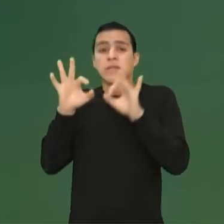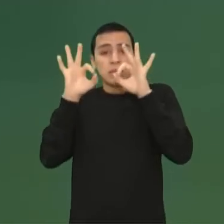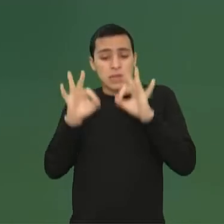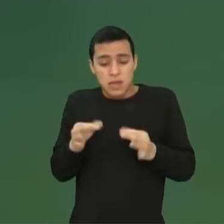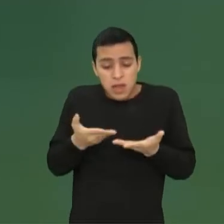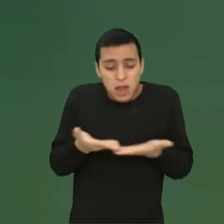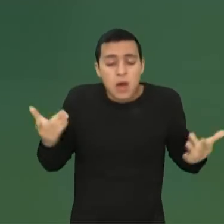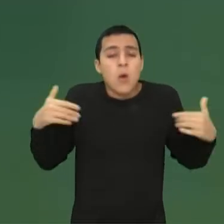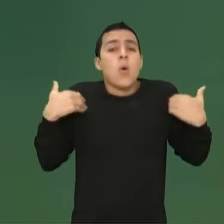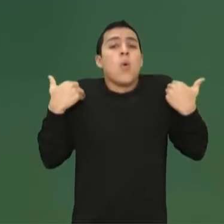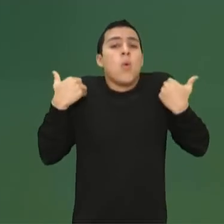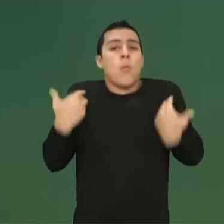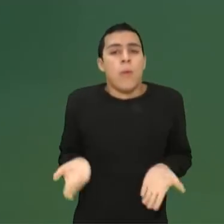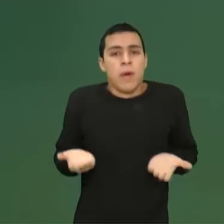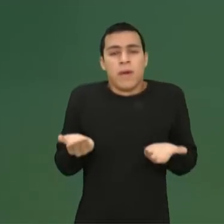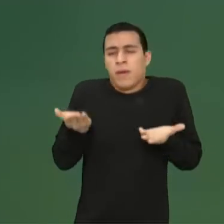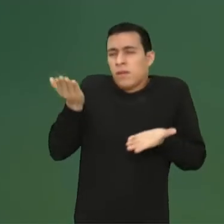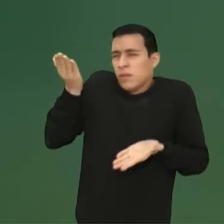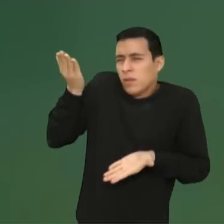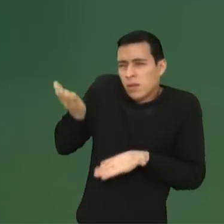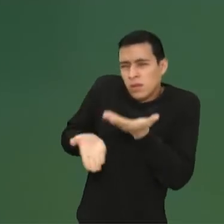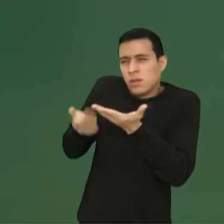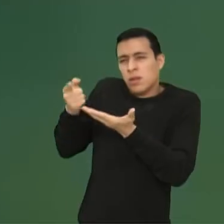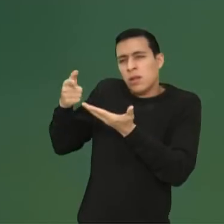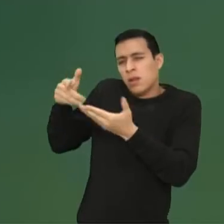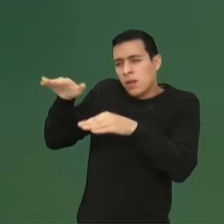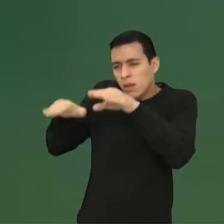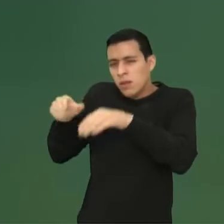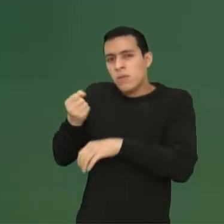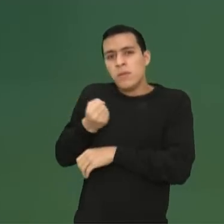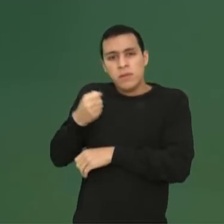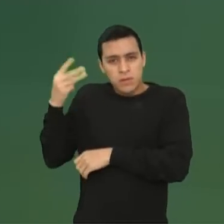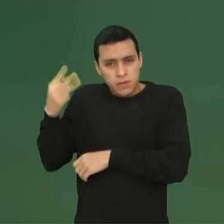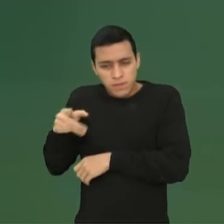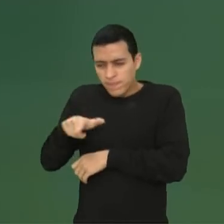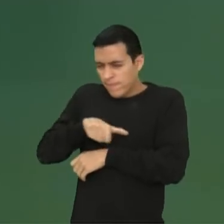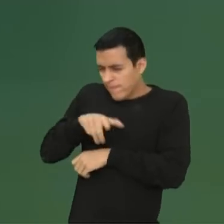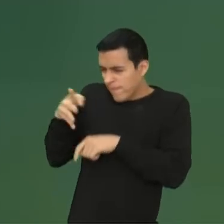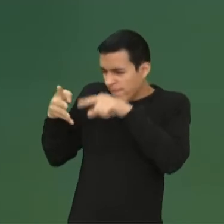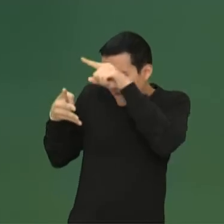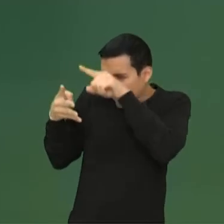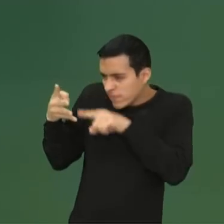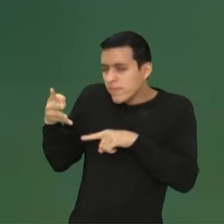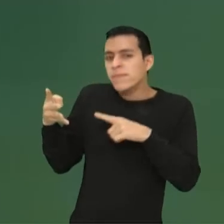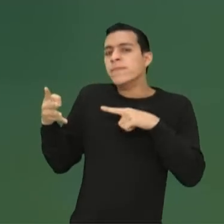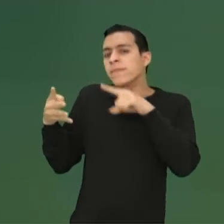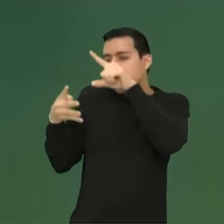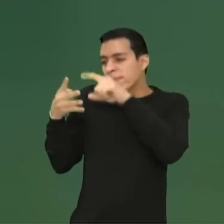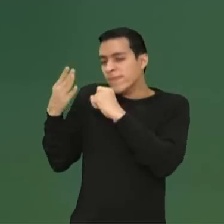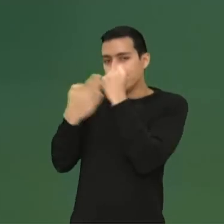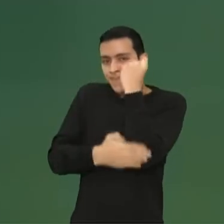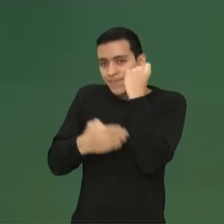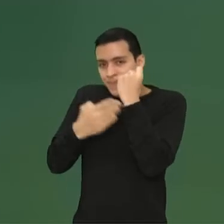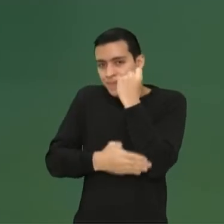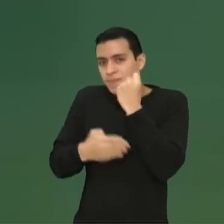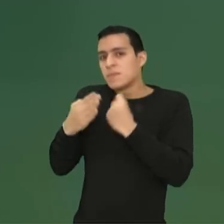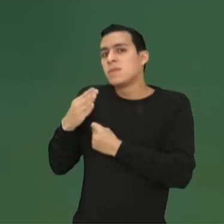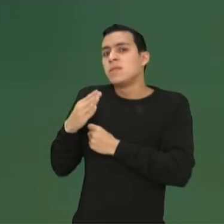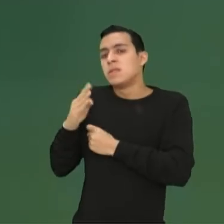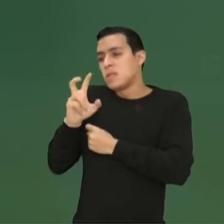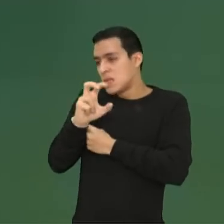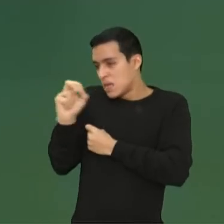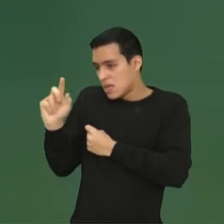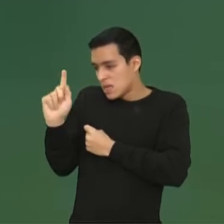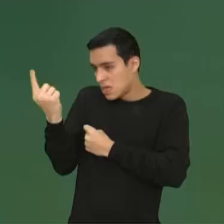nosso exercício é, para equilibrar a balança 3, que eu tenho 4 abacaxis de 500